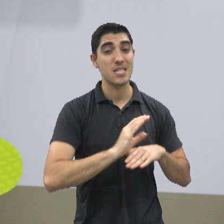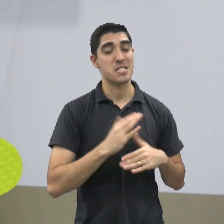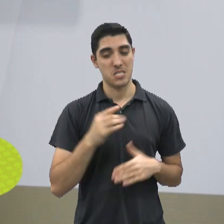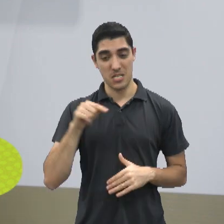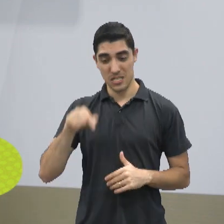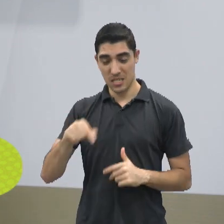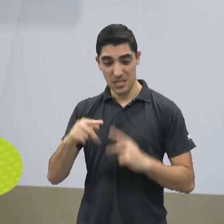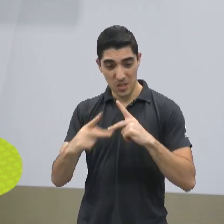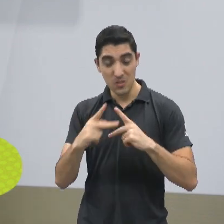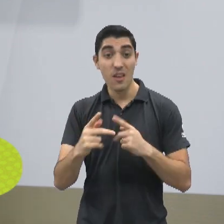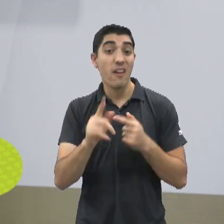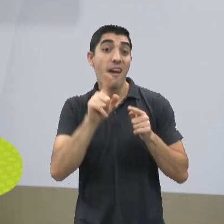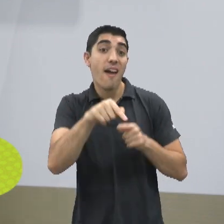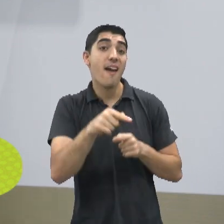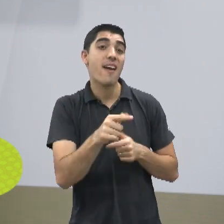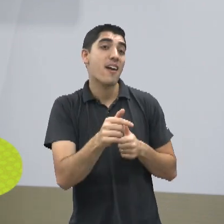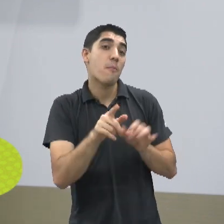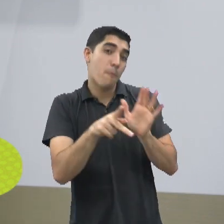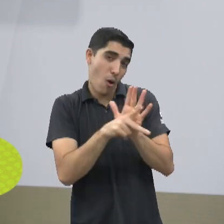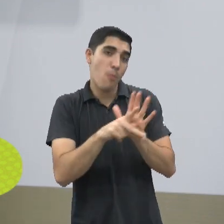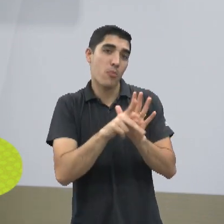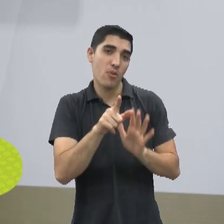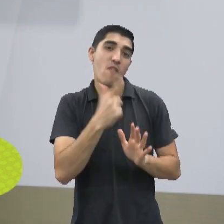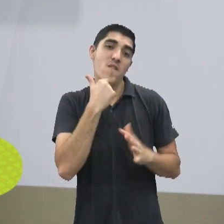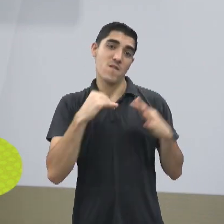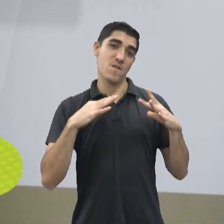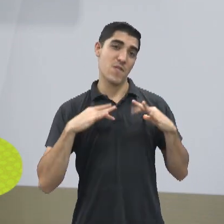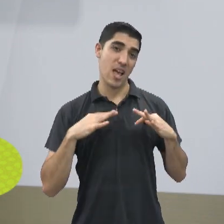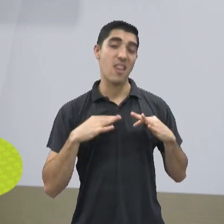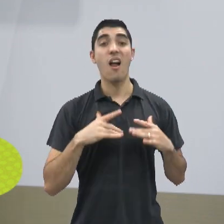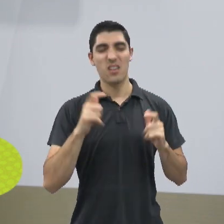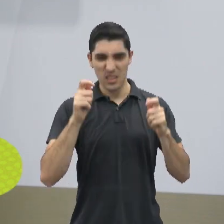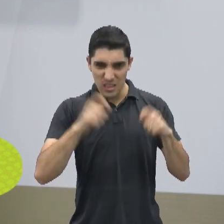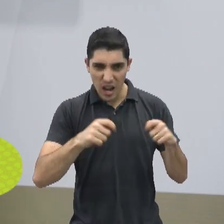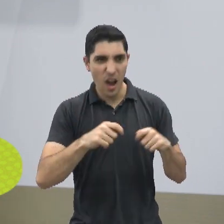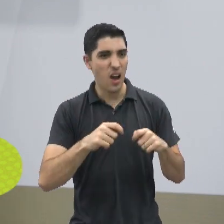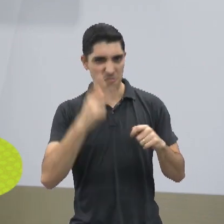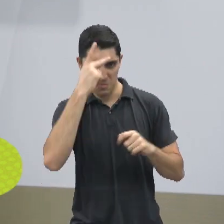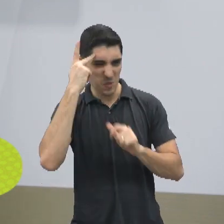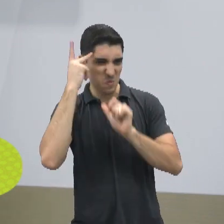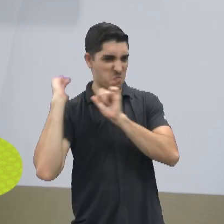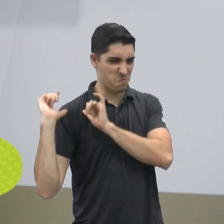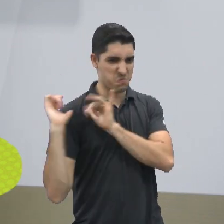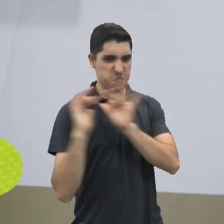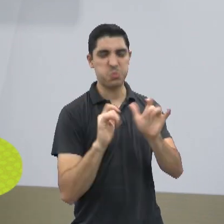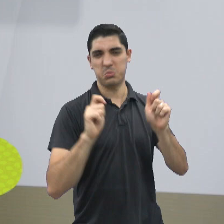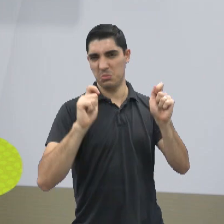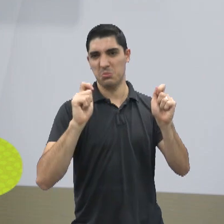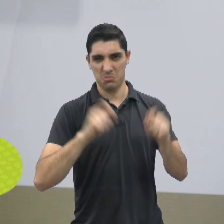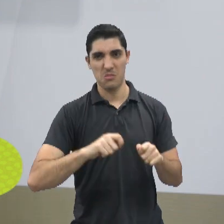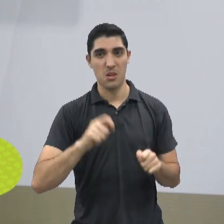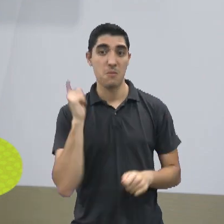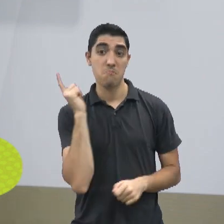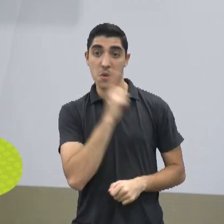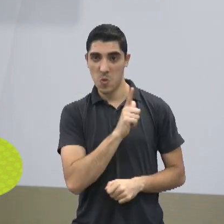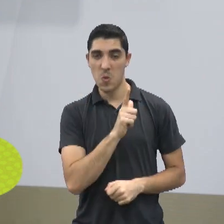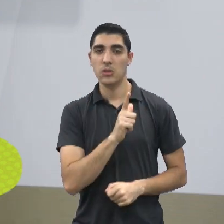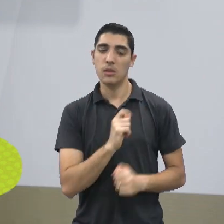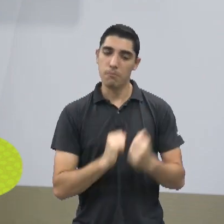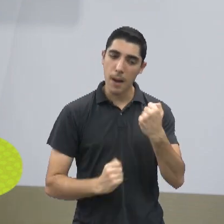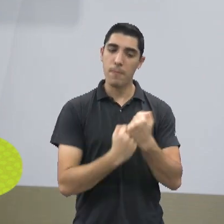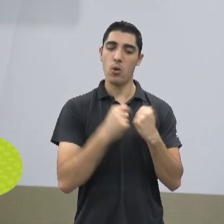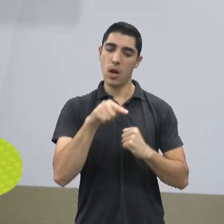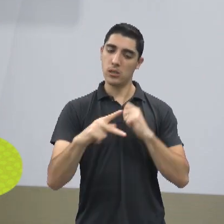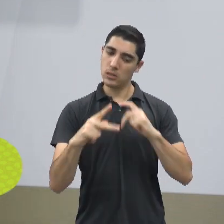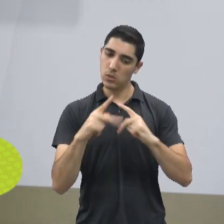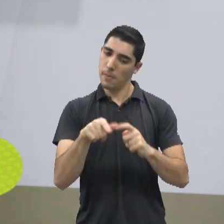véspera de feriado, a torcida com certeza vai comparecer em peso, vai empurrar o time e fazer a diferença para poder ajudar a sair dessa fase ruim